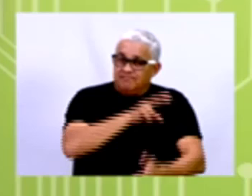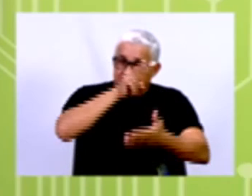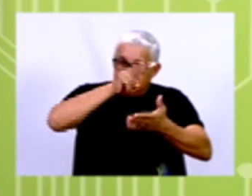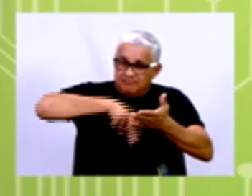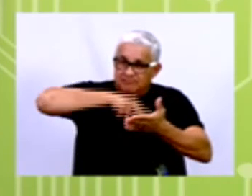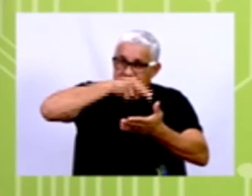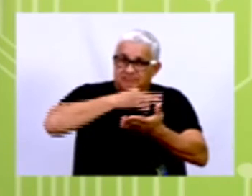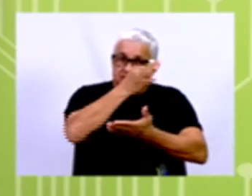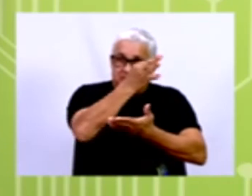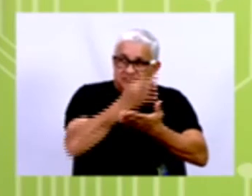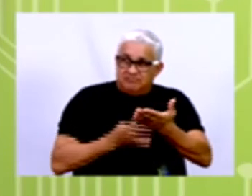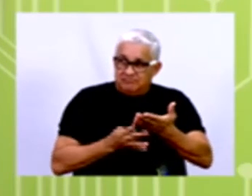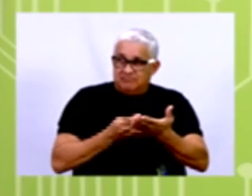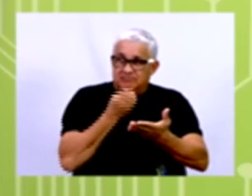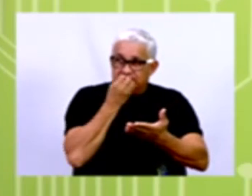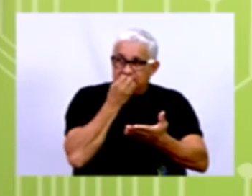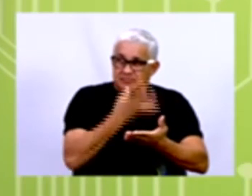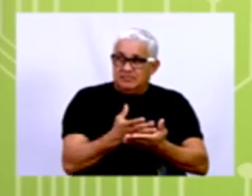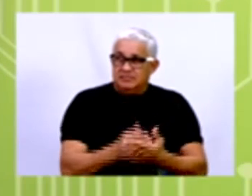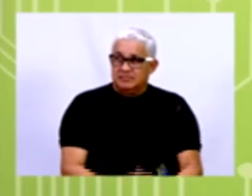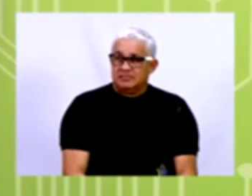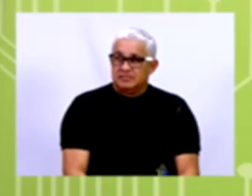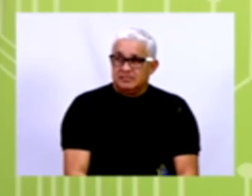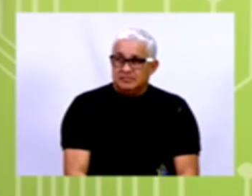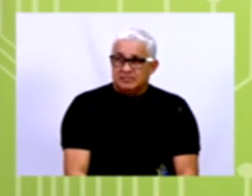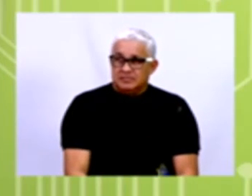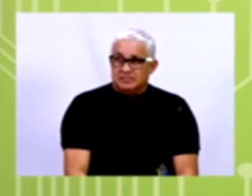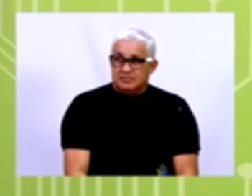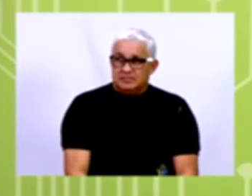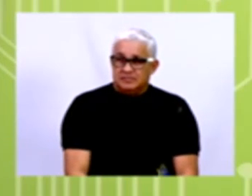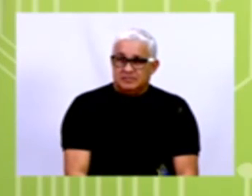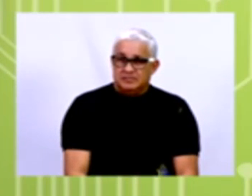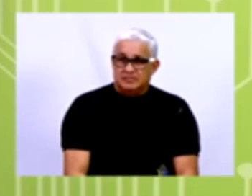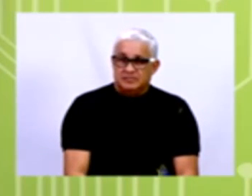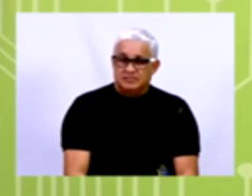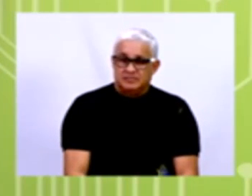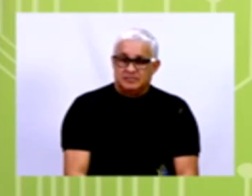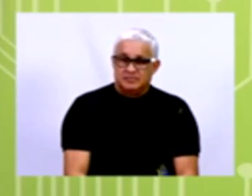texto. Ele provavelmente será, ao longo